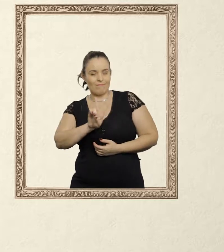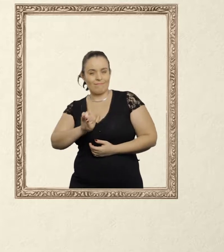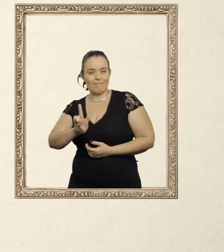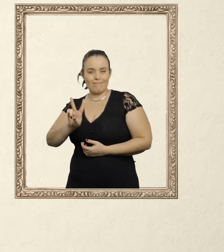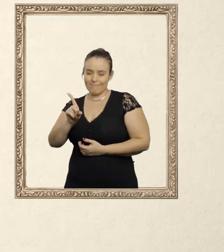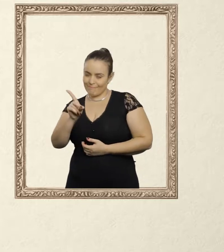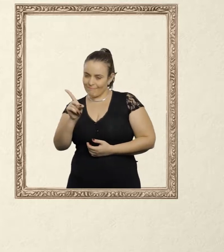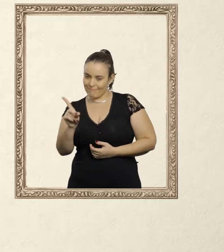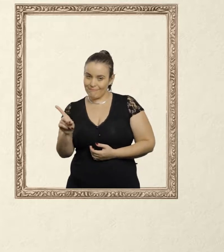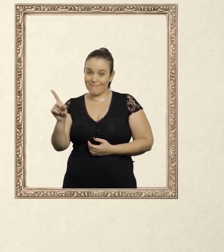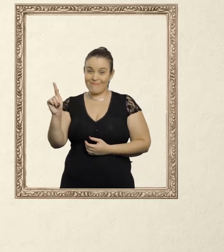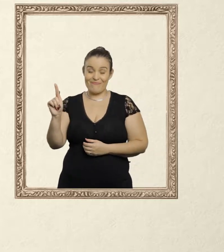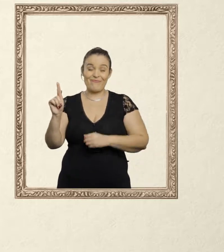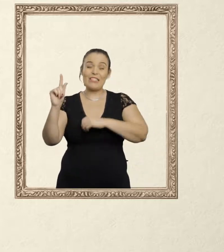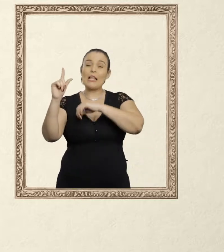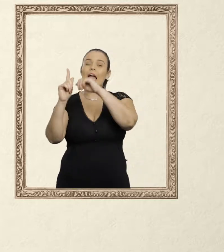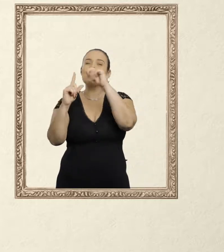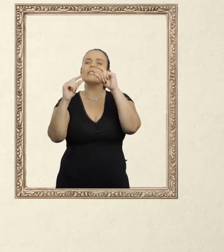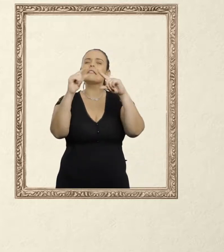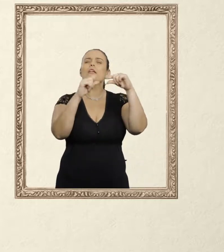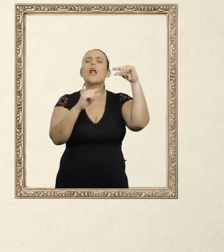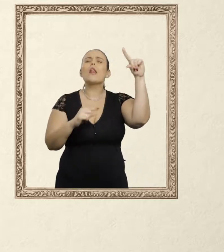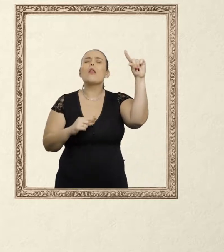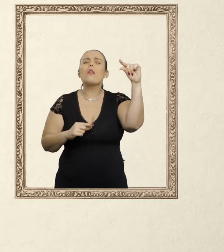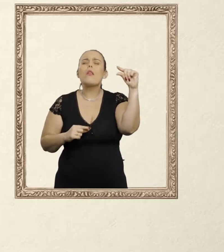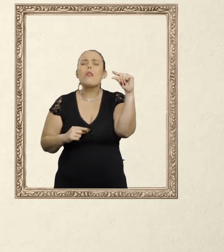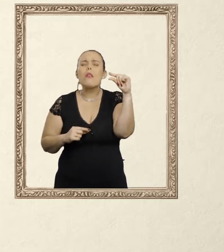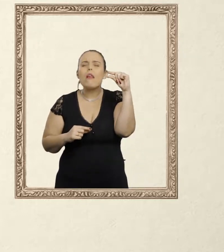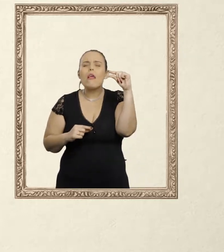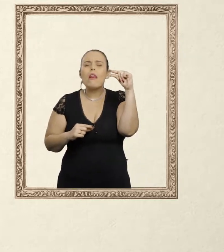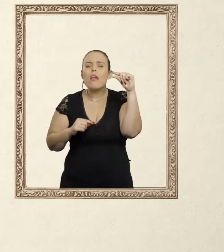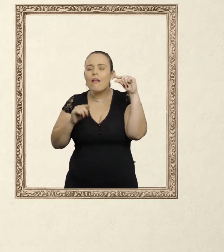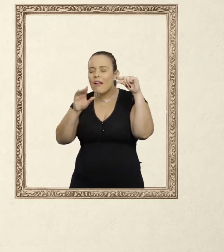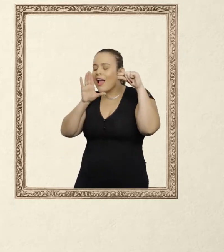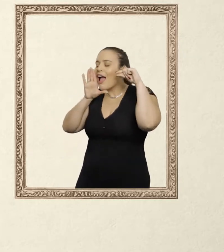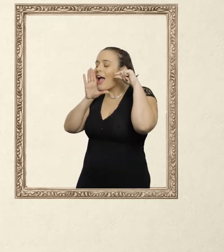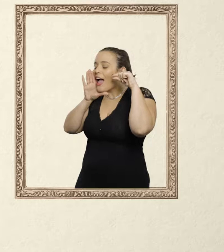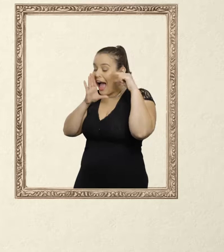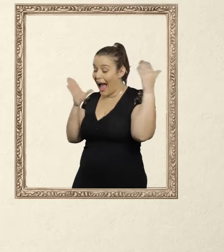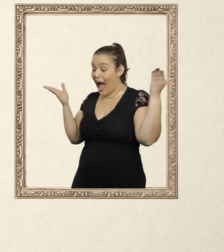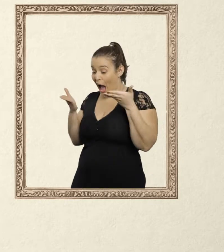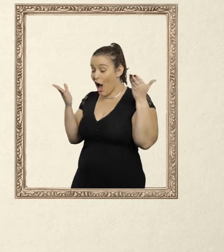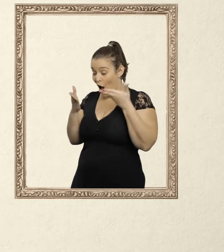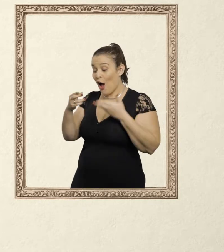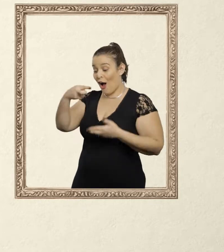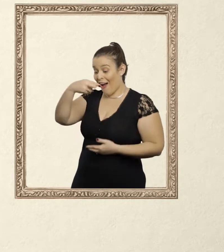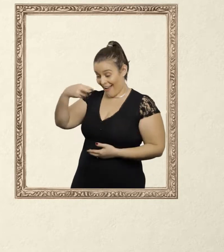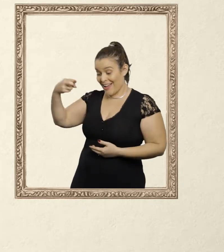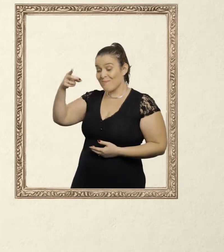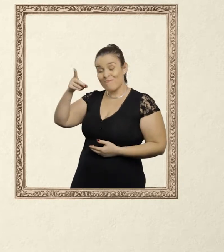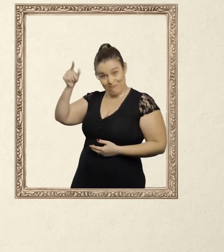do vizinho, a menor das estrelas da Via Láctea gritou: "Agora, Peter!"